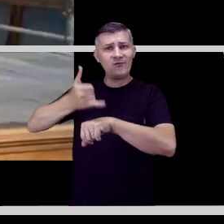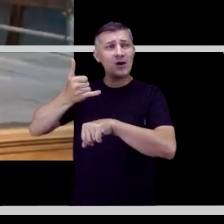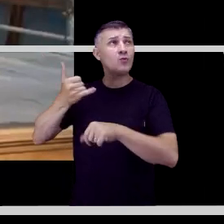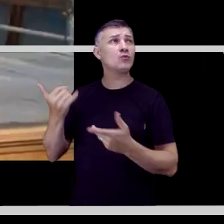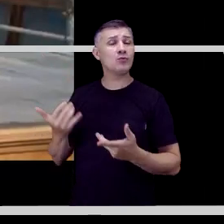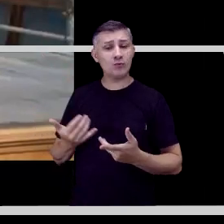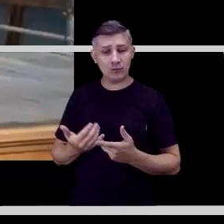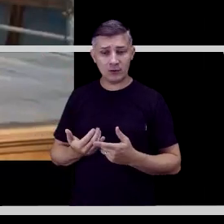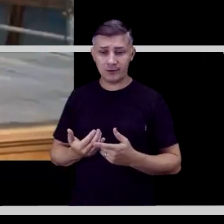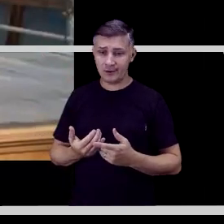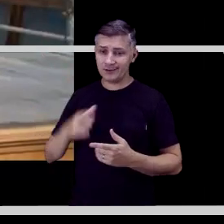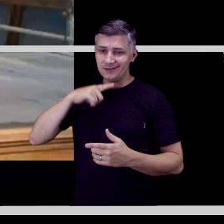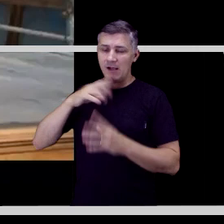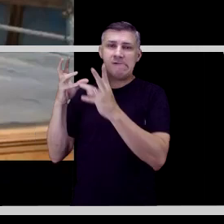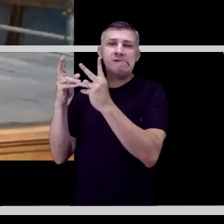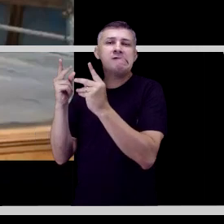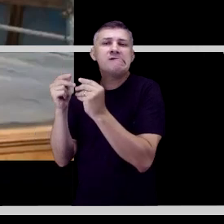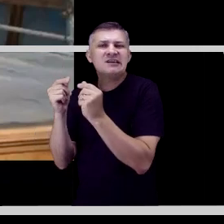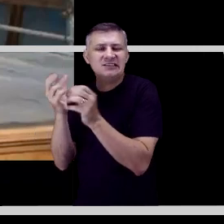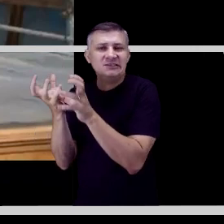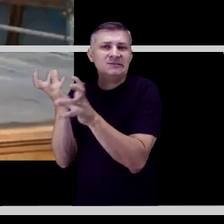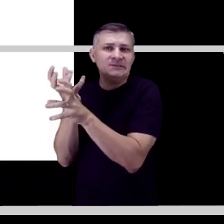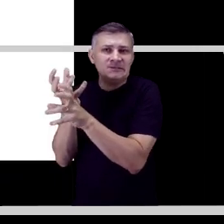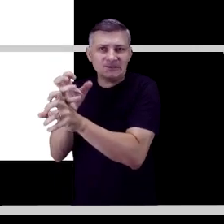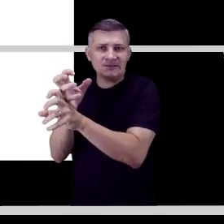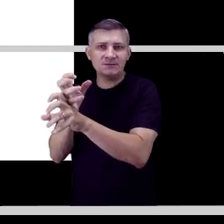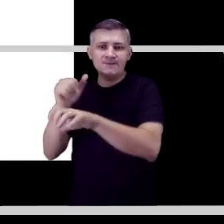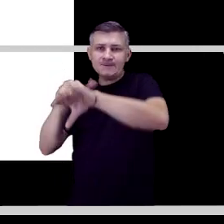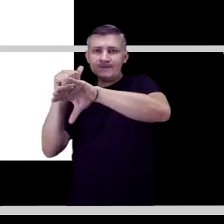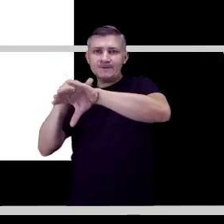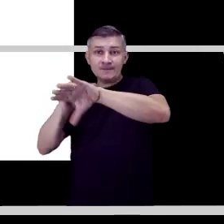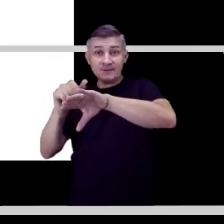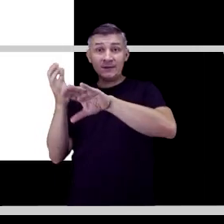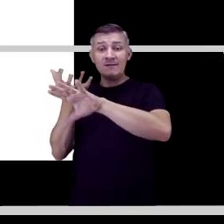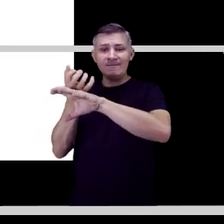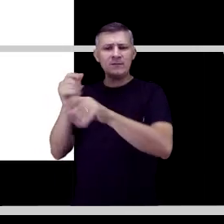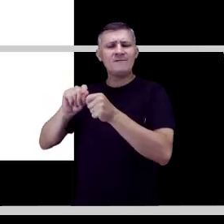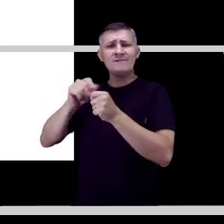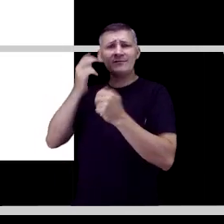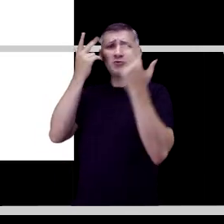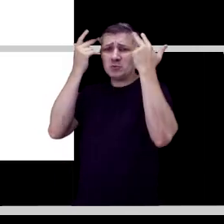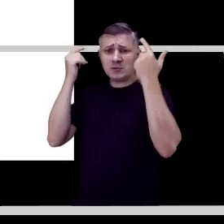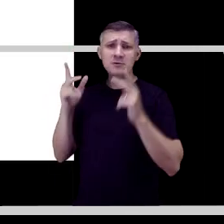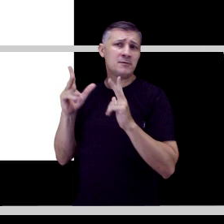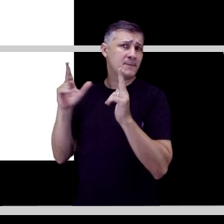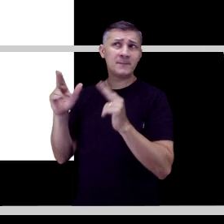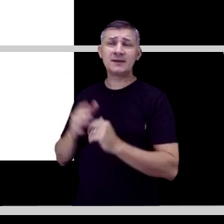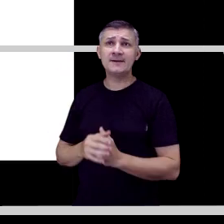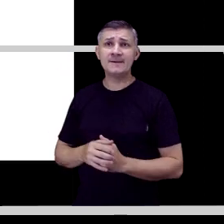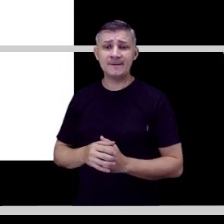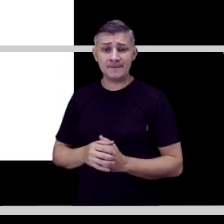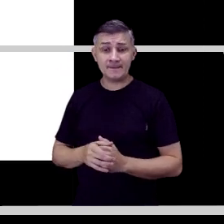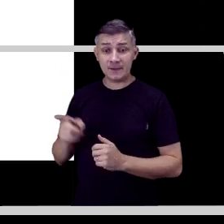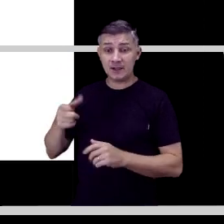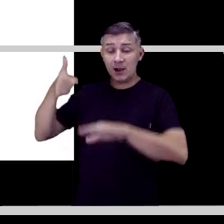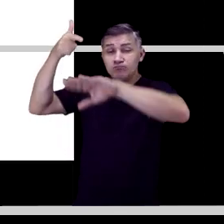com chapas de aço Cortem, é um aço que ele cria uma camada de oxidação, e